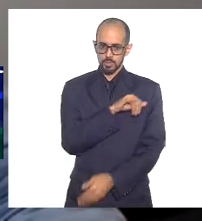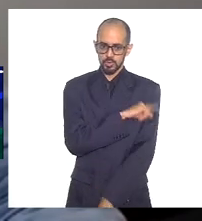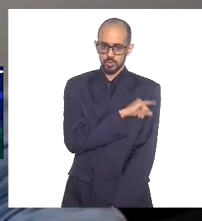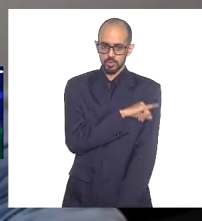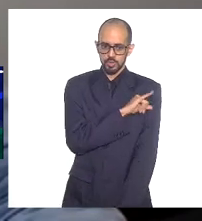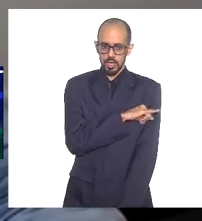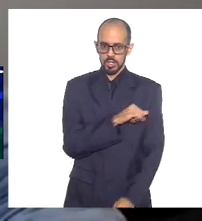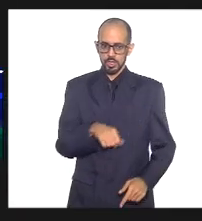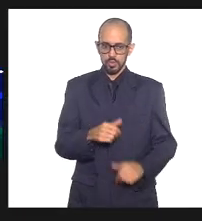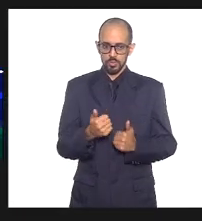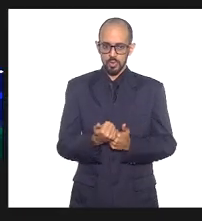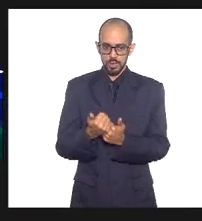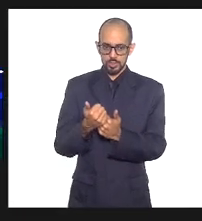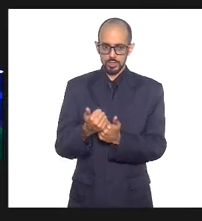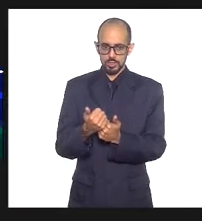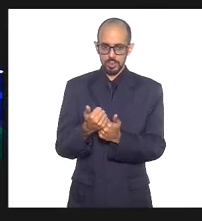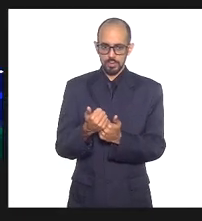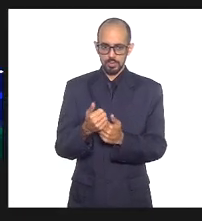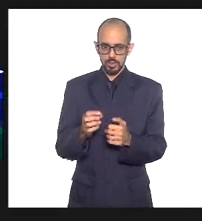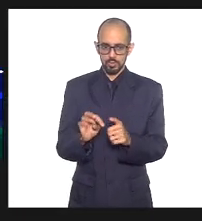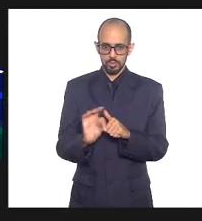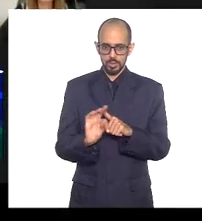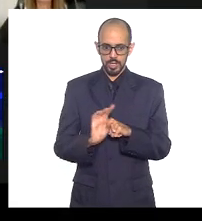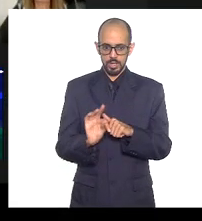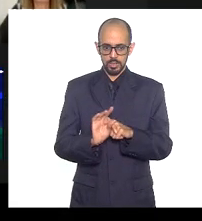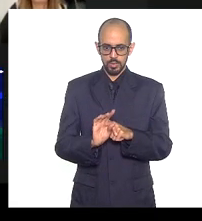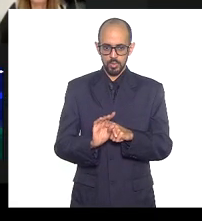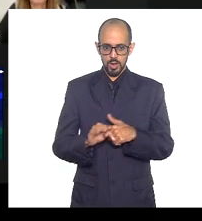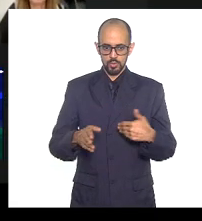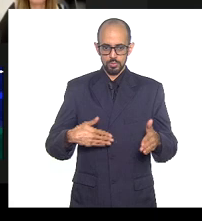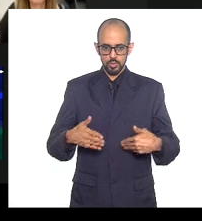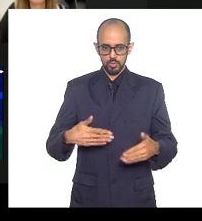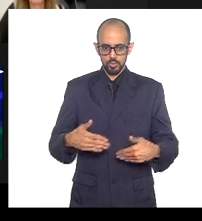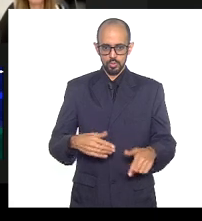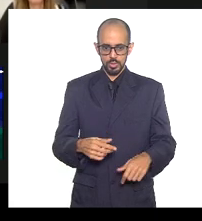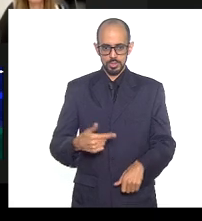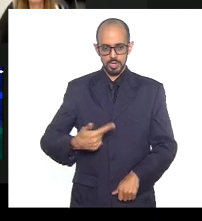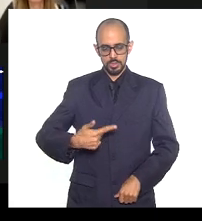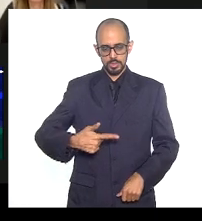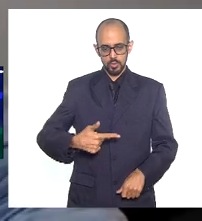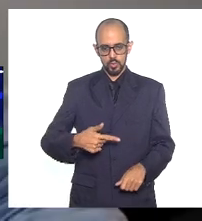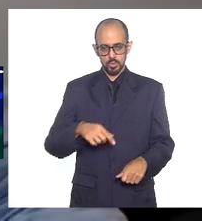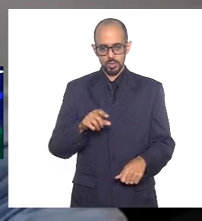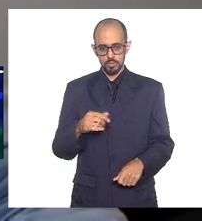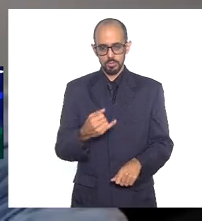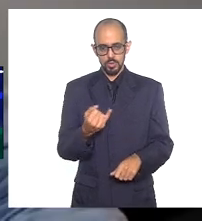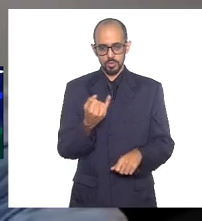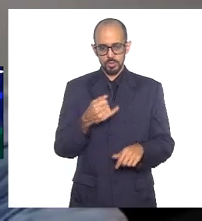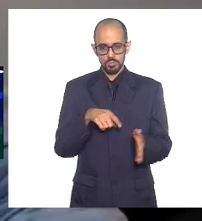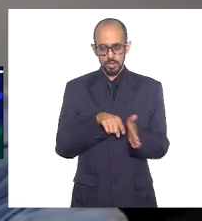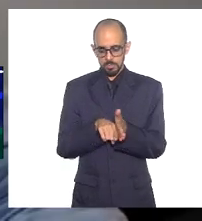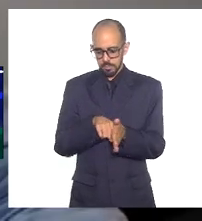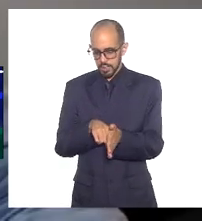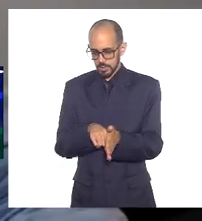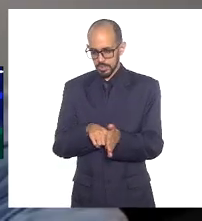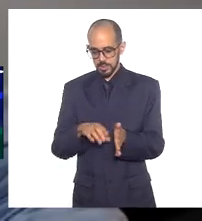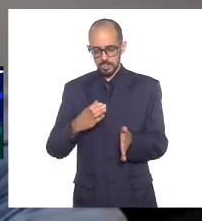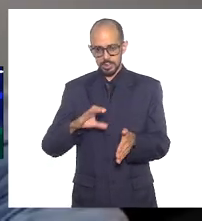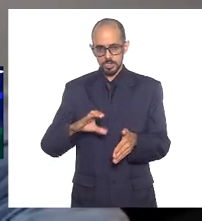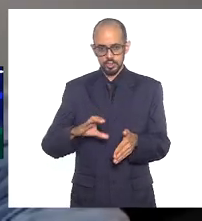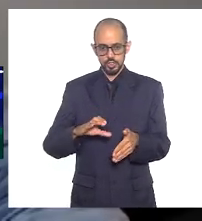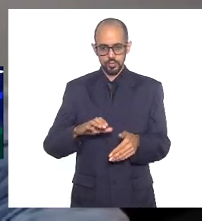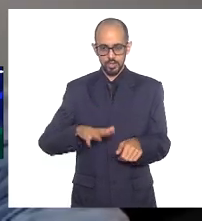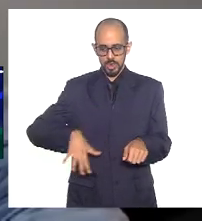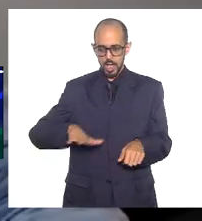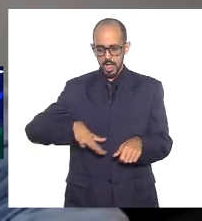acessionamento técnico aos produtores e a segunda é fundamental para pesquisa científica na área